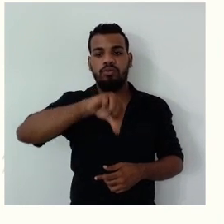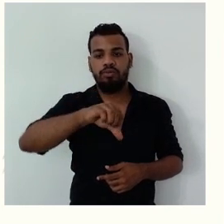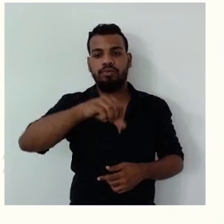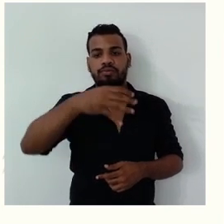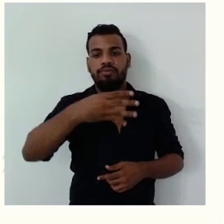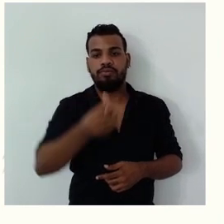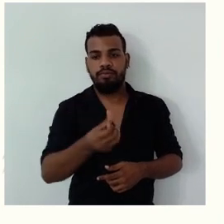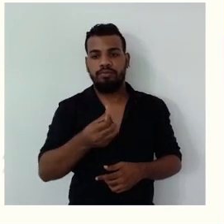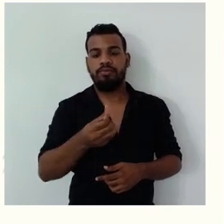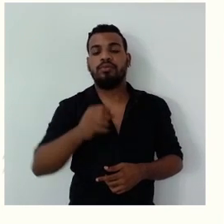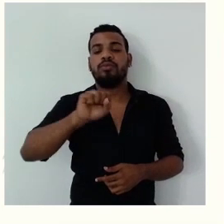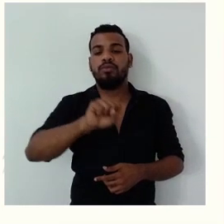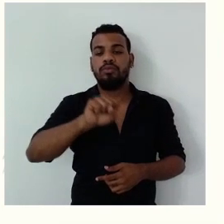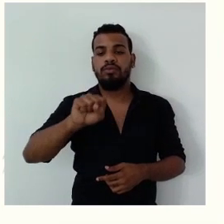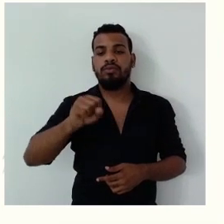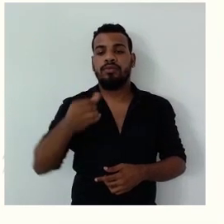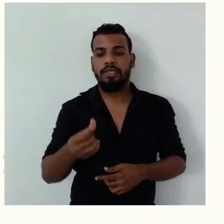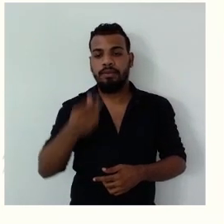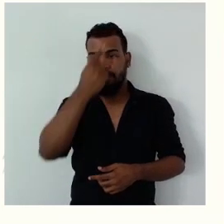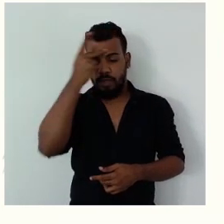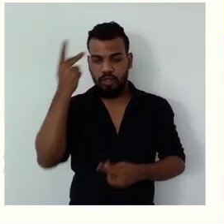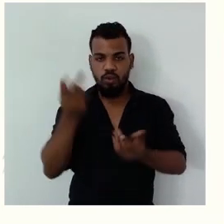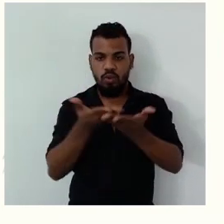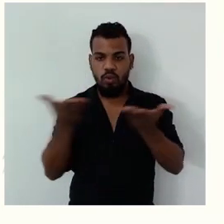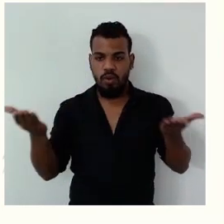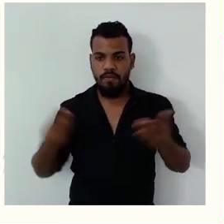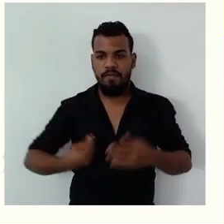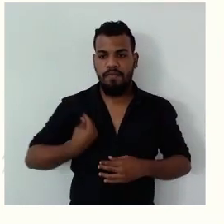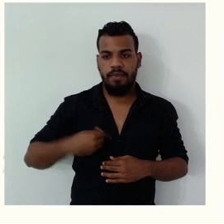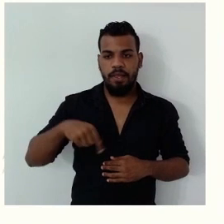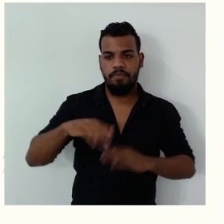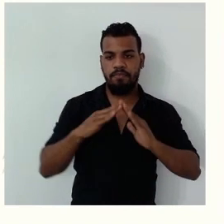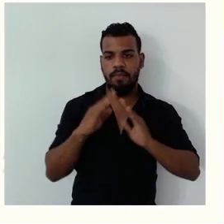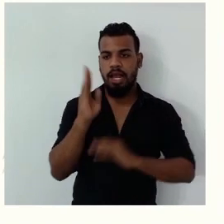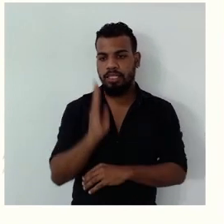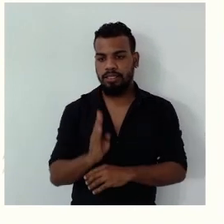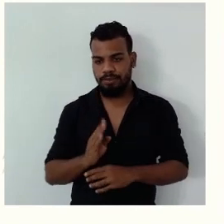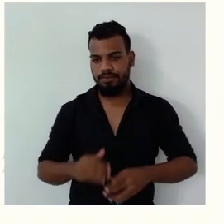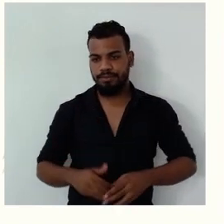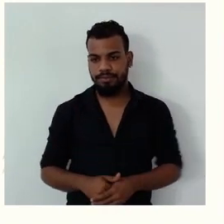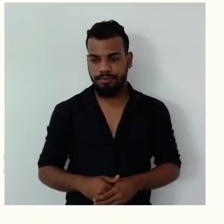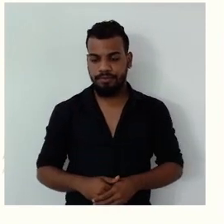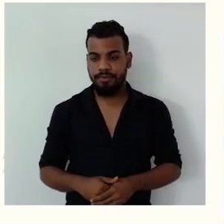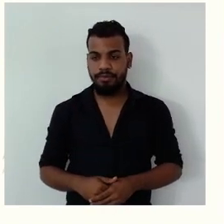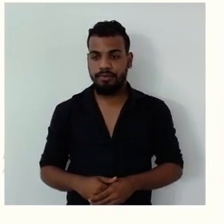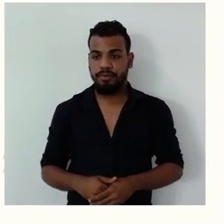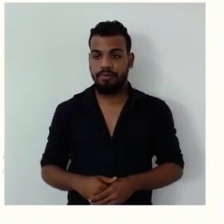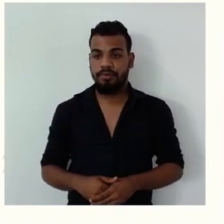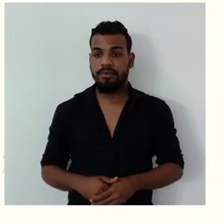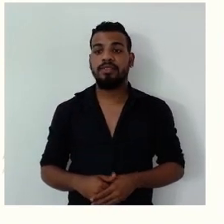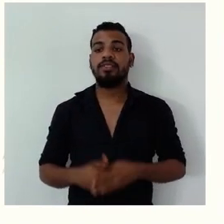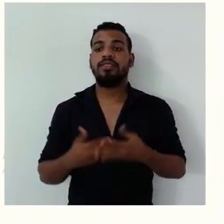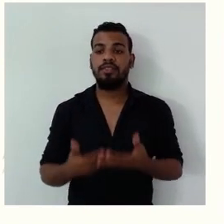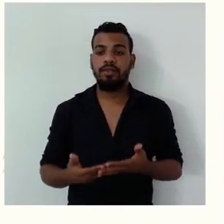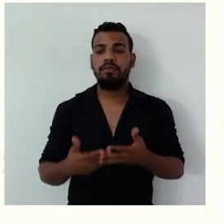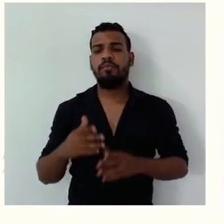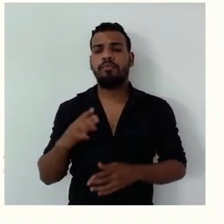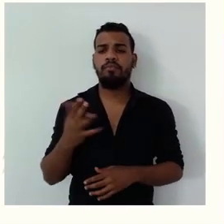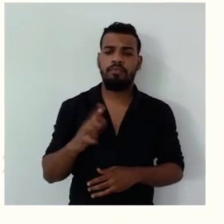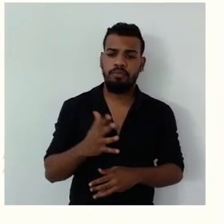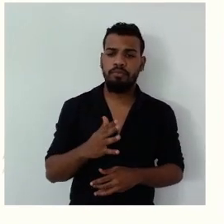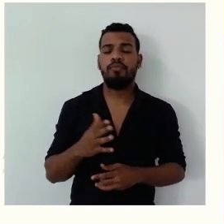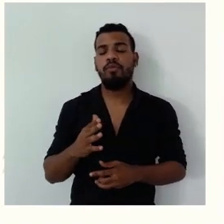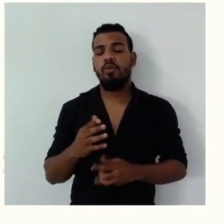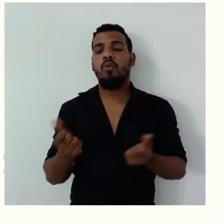193.946.886 de habitantes, beleza? Então fica em 2011. Sendo assim, qual é o número aproximado de